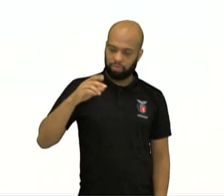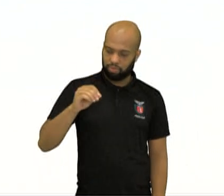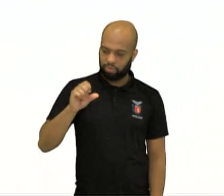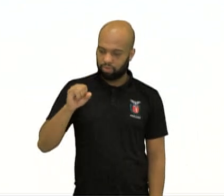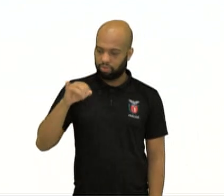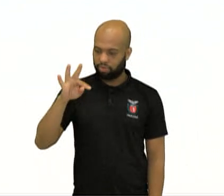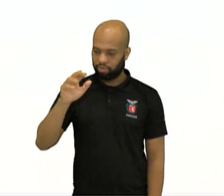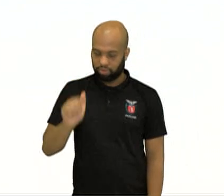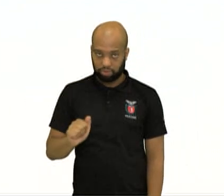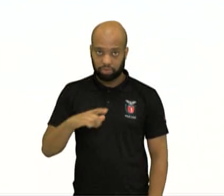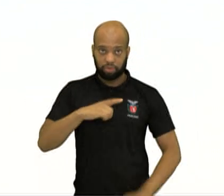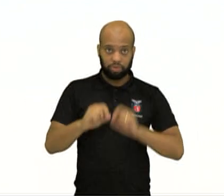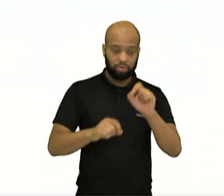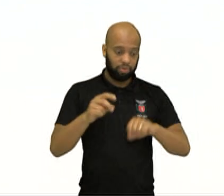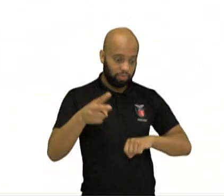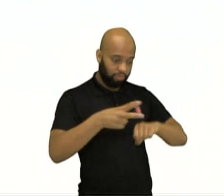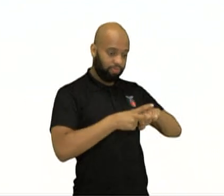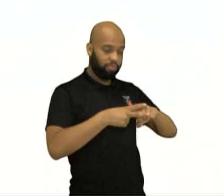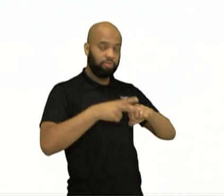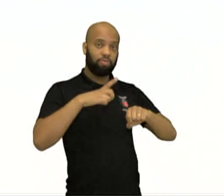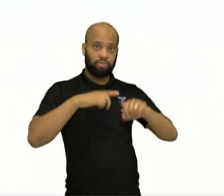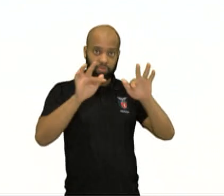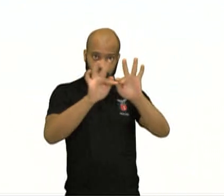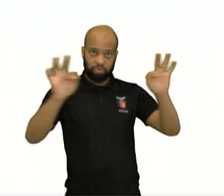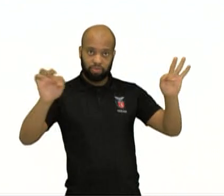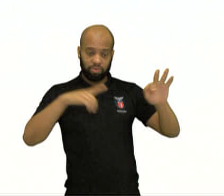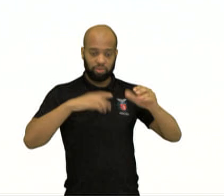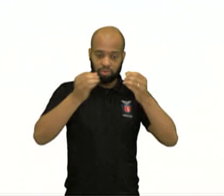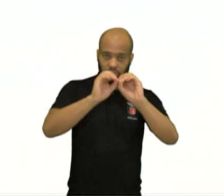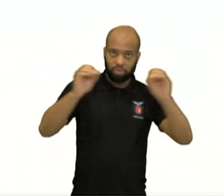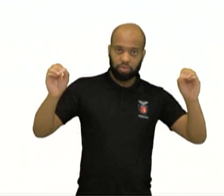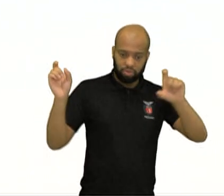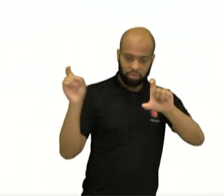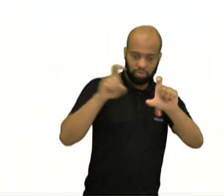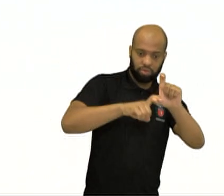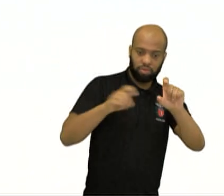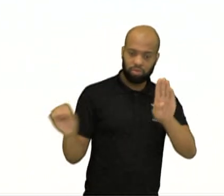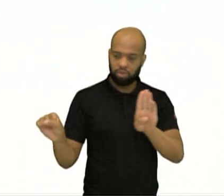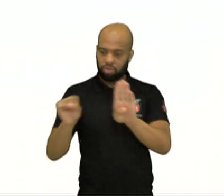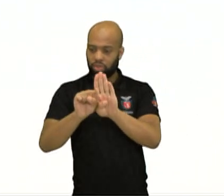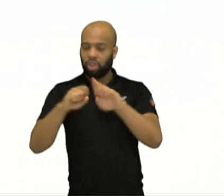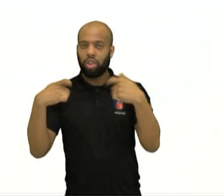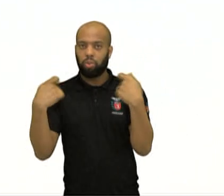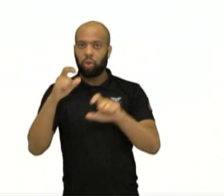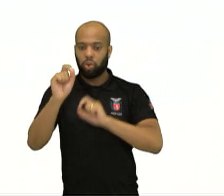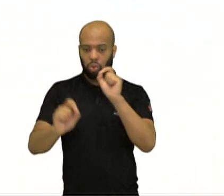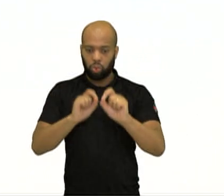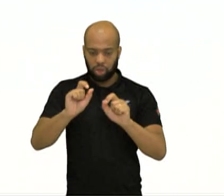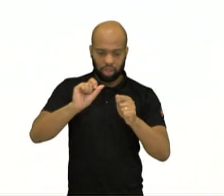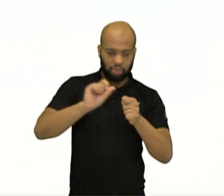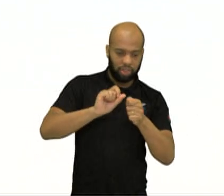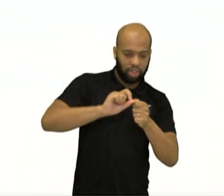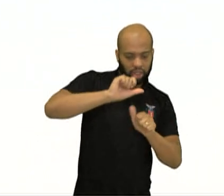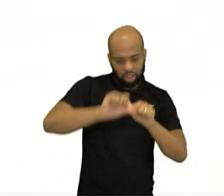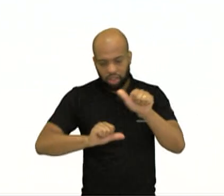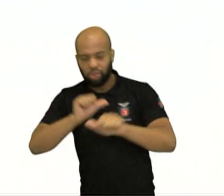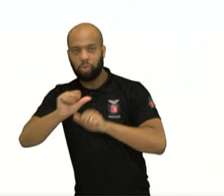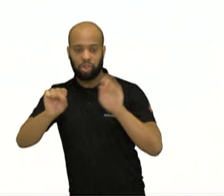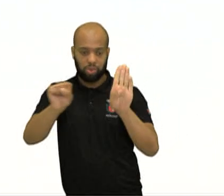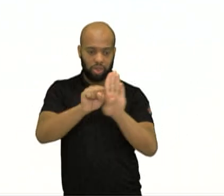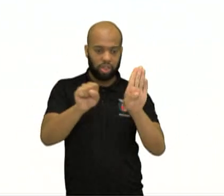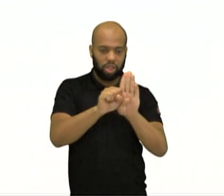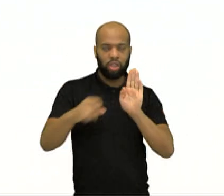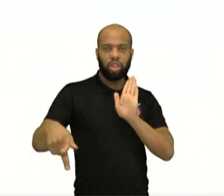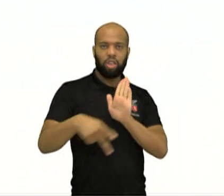verbo. E para termos uma oração subordinada substantiva, é necessário, então, transformar um substantivo em